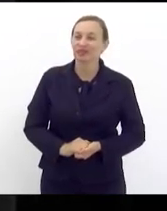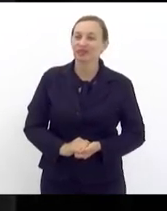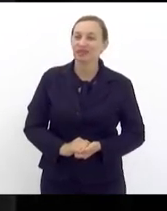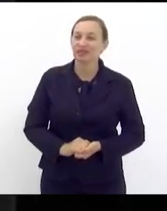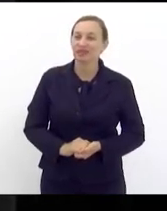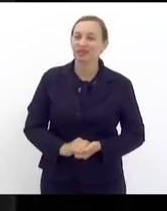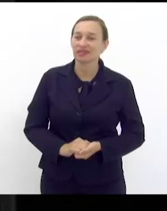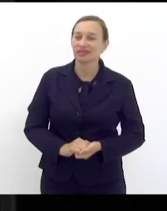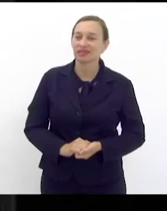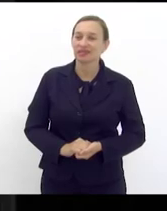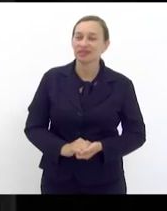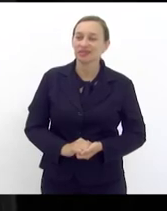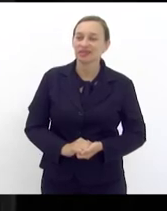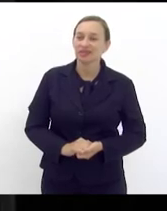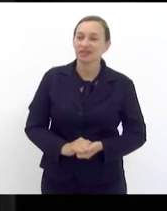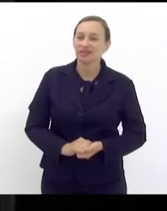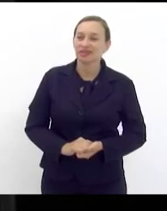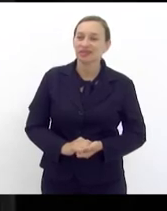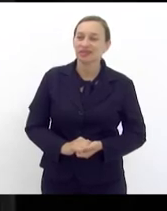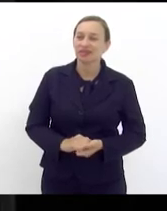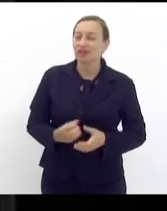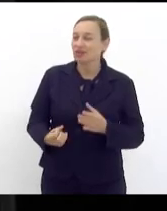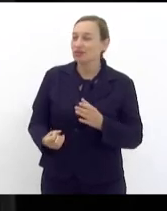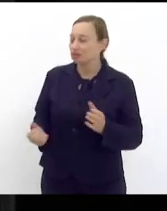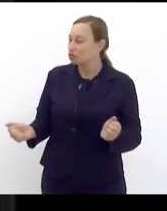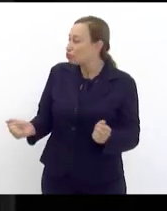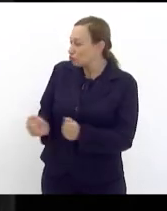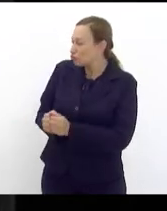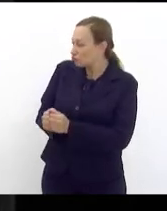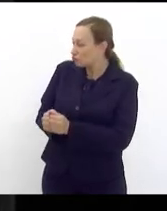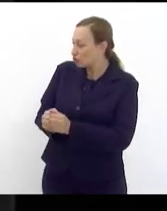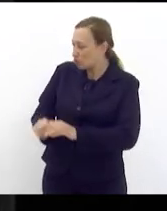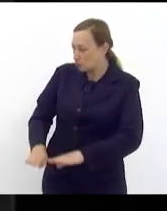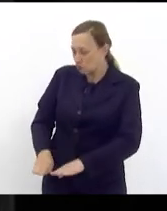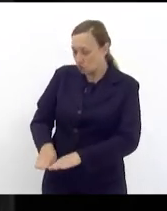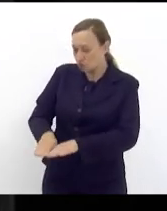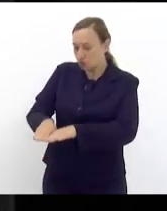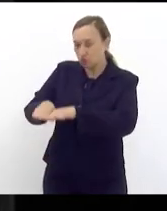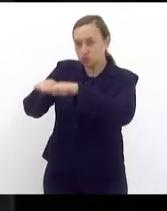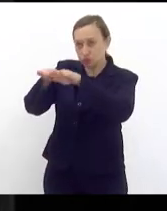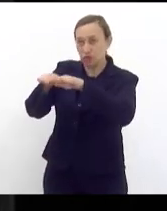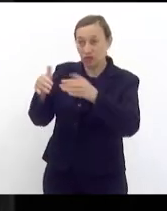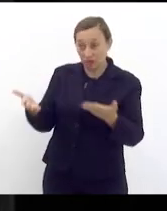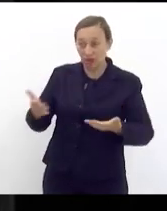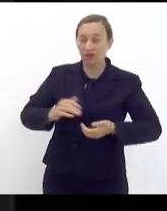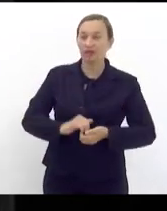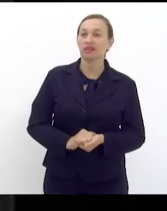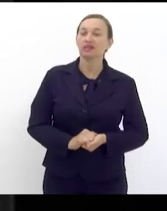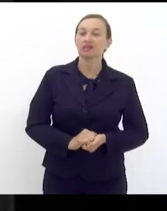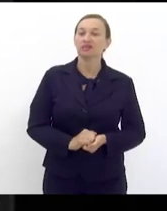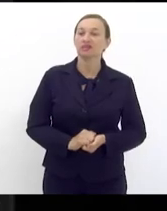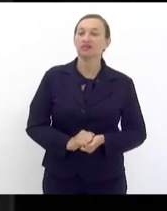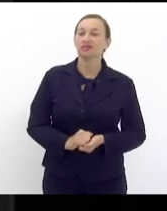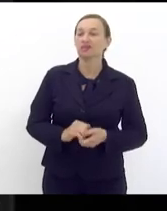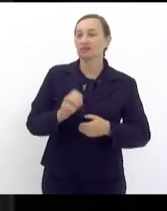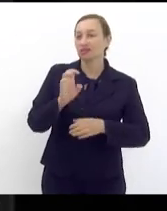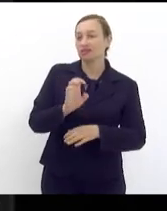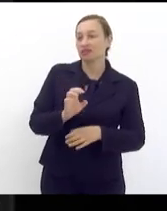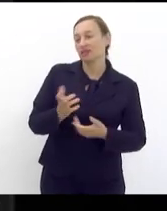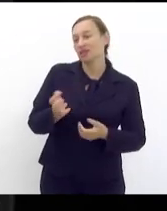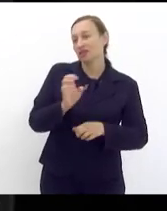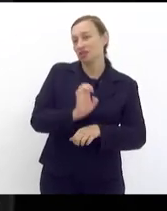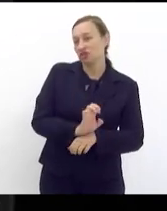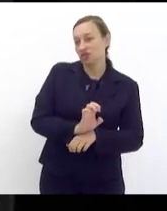E a gente foi criado juntos ali, não é? Ainda que em estados diferentes, mas servindo o